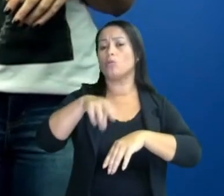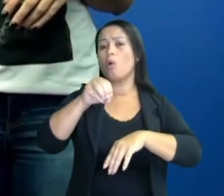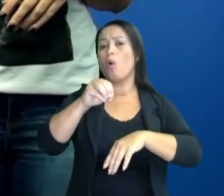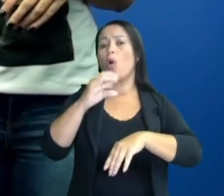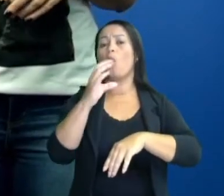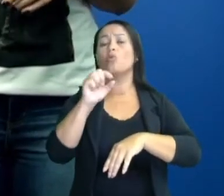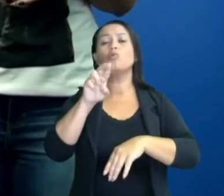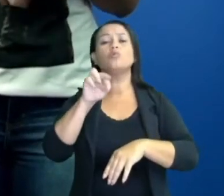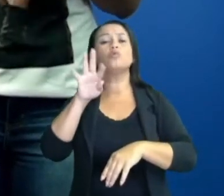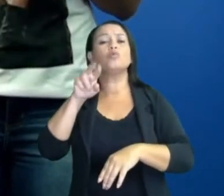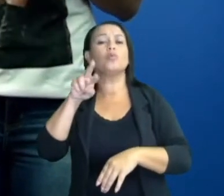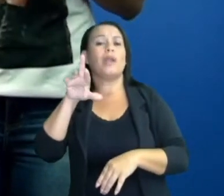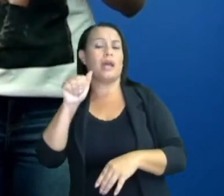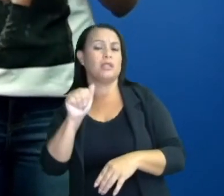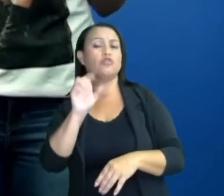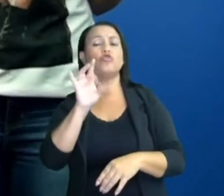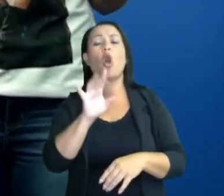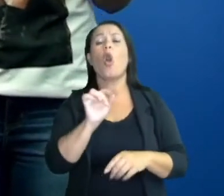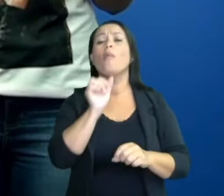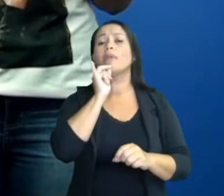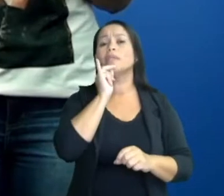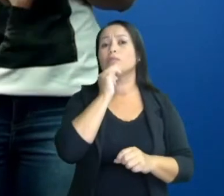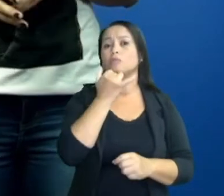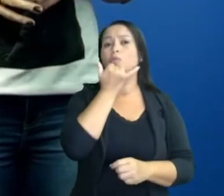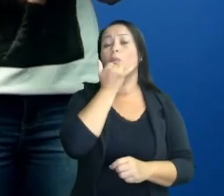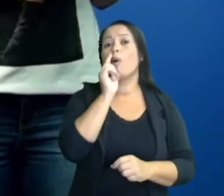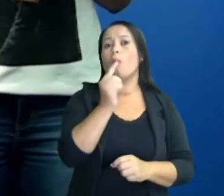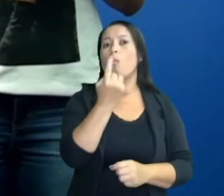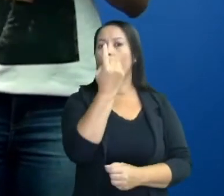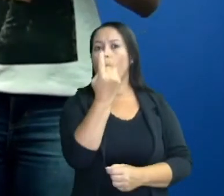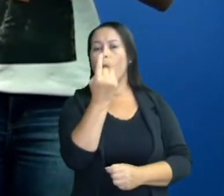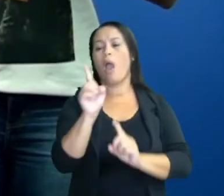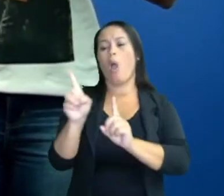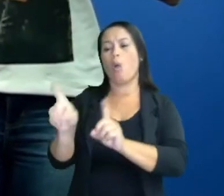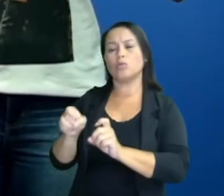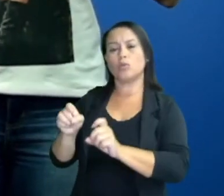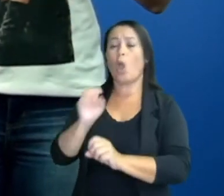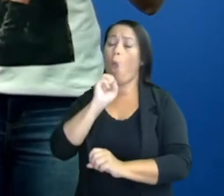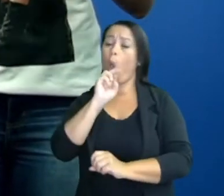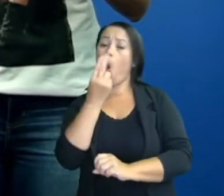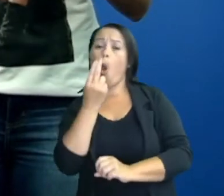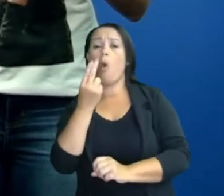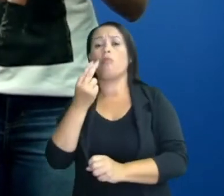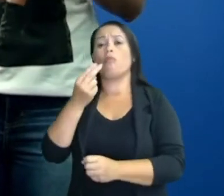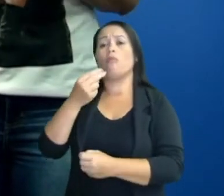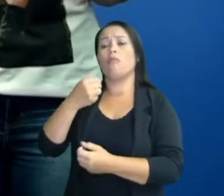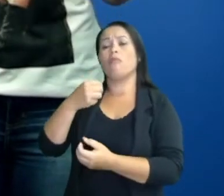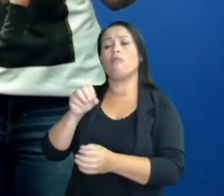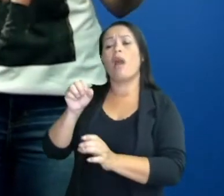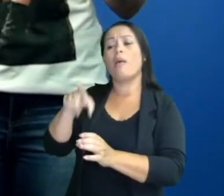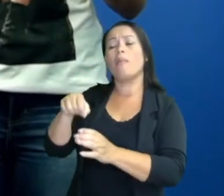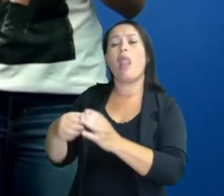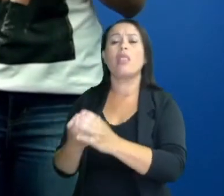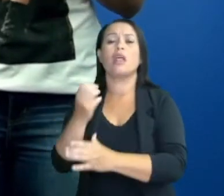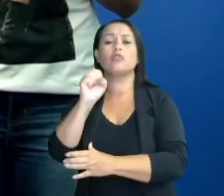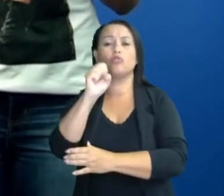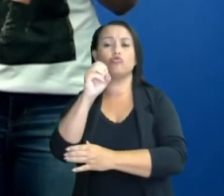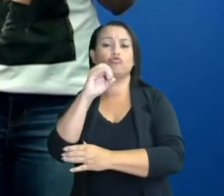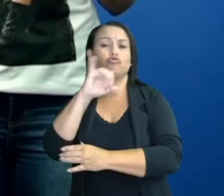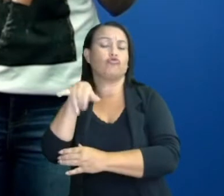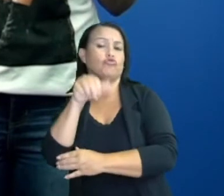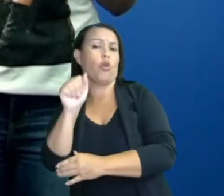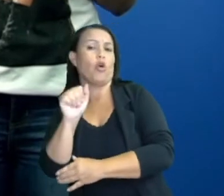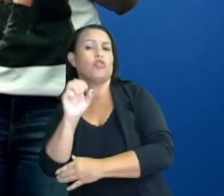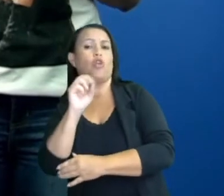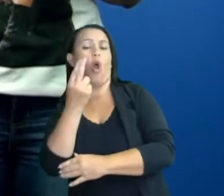seja o plantio de apenas uma cultura O que é isso professora ou se vai plantar soja ou se planta